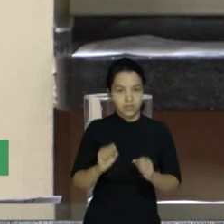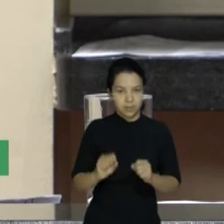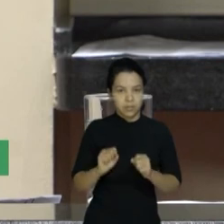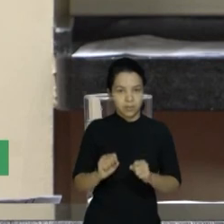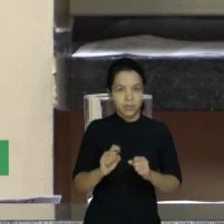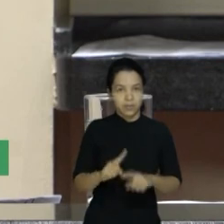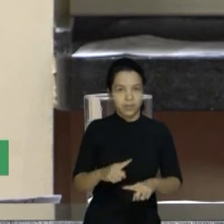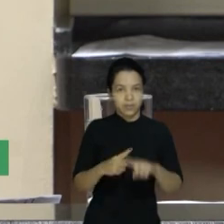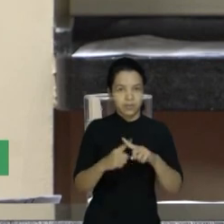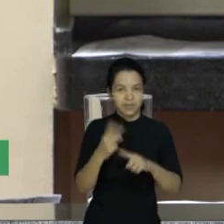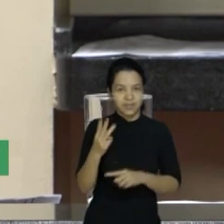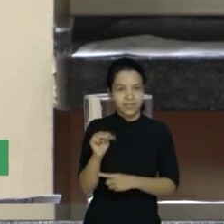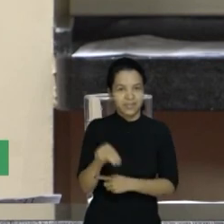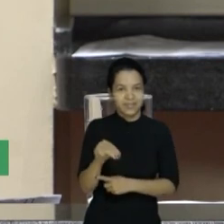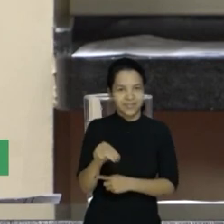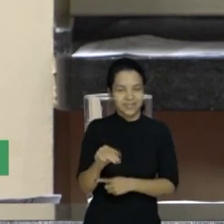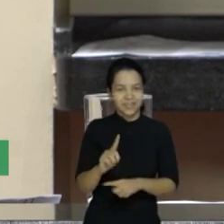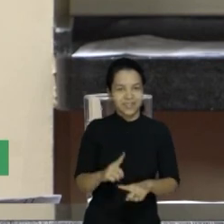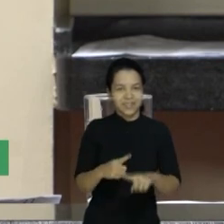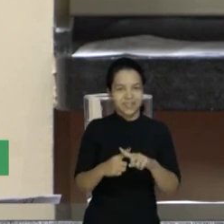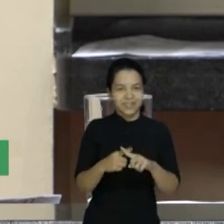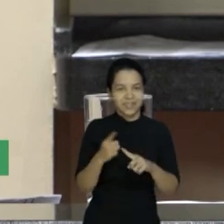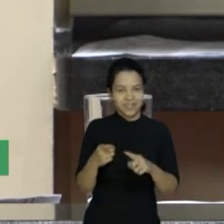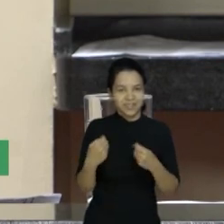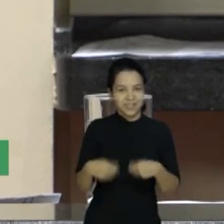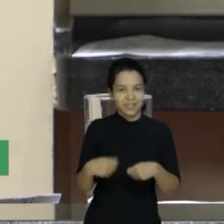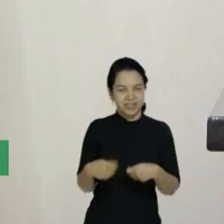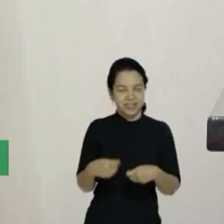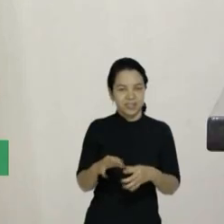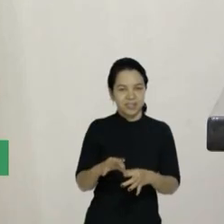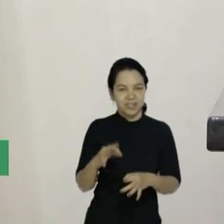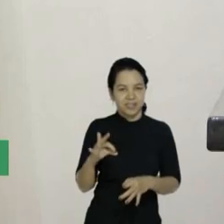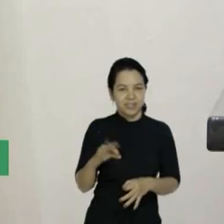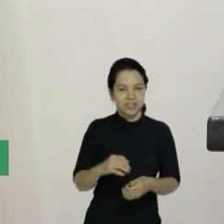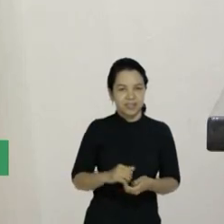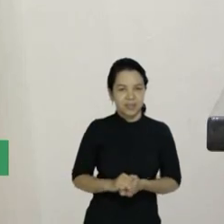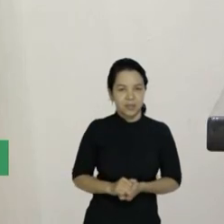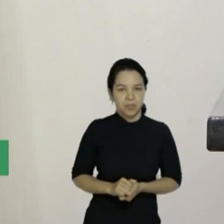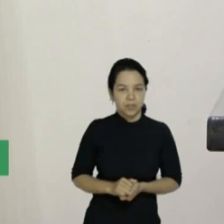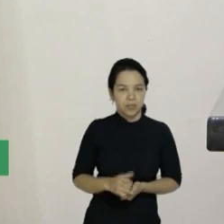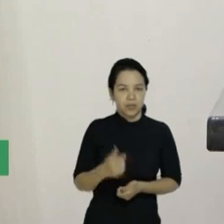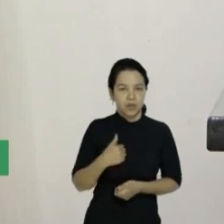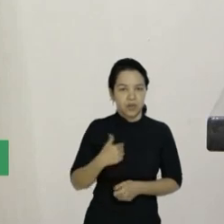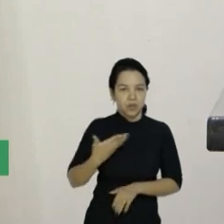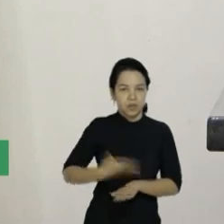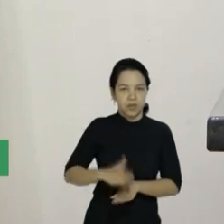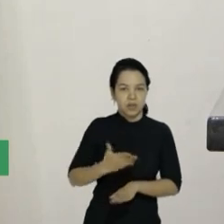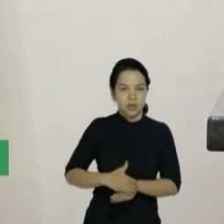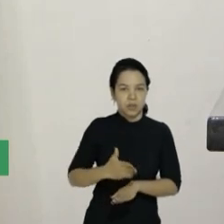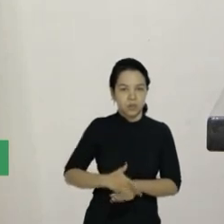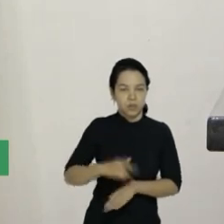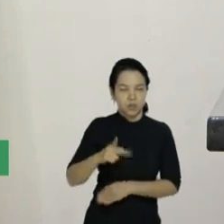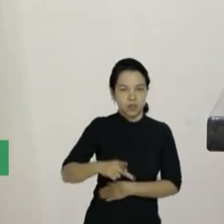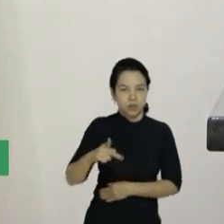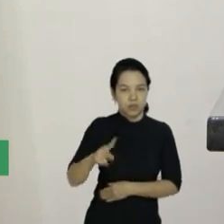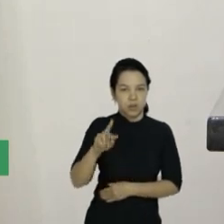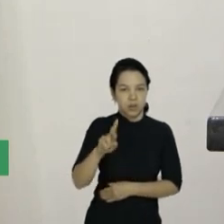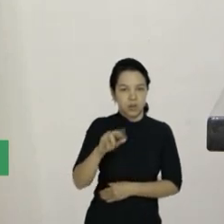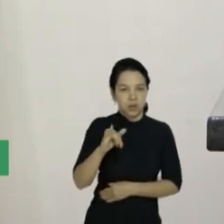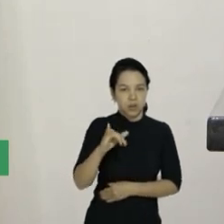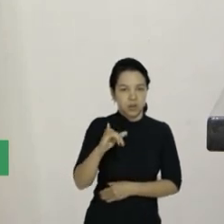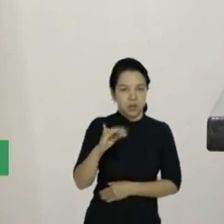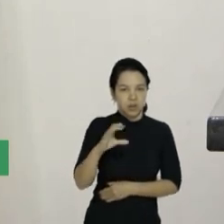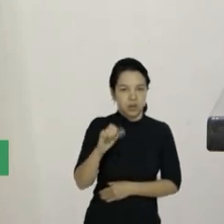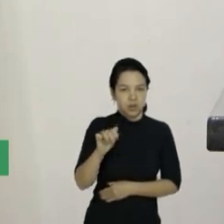ser 3 minutos, ou quanto o senhor precisar. Eu fui treinado por um professor chamado Ricardo Polito, de São